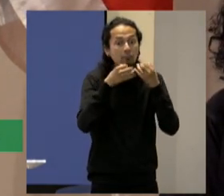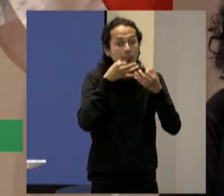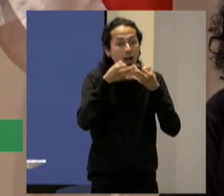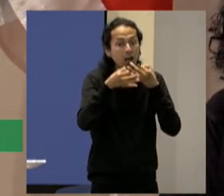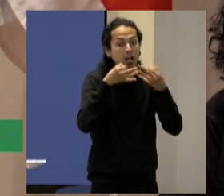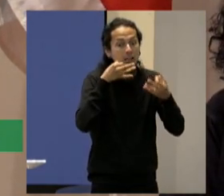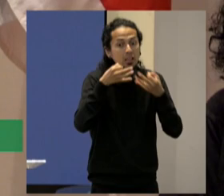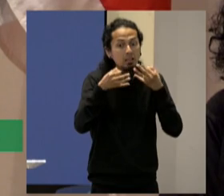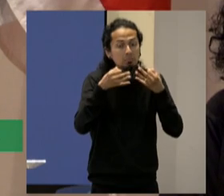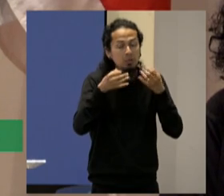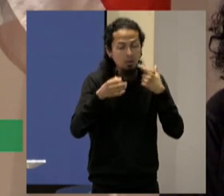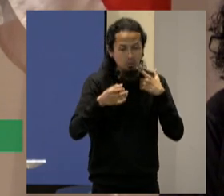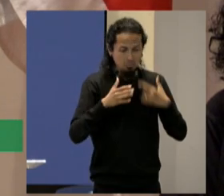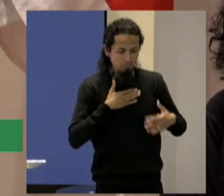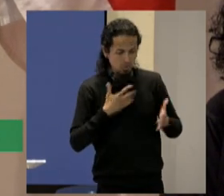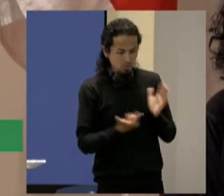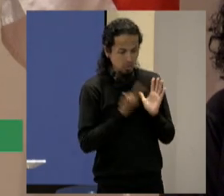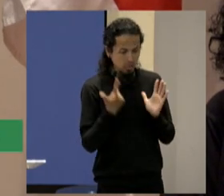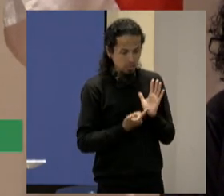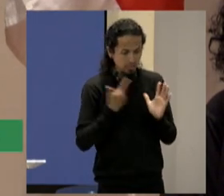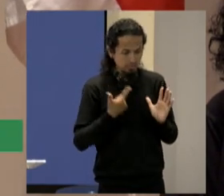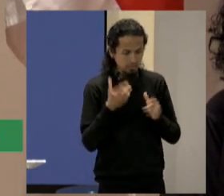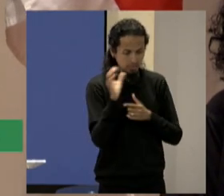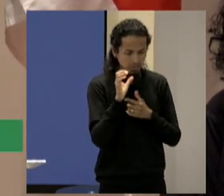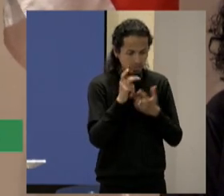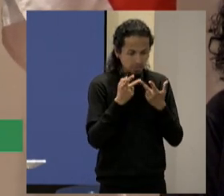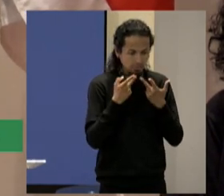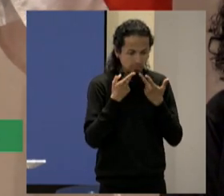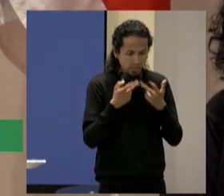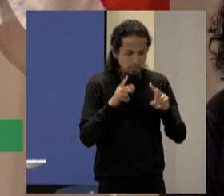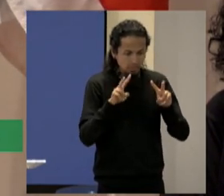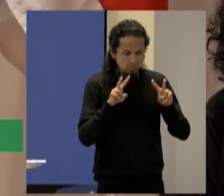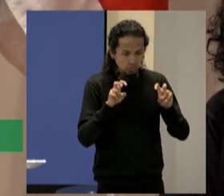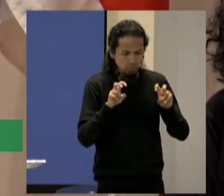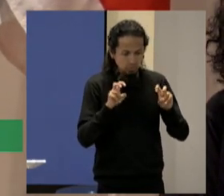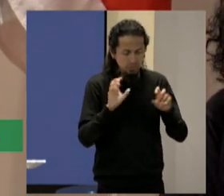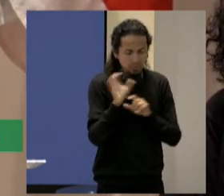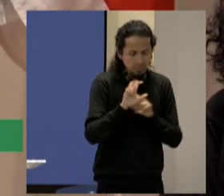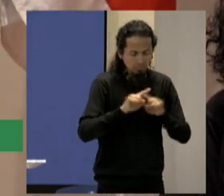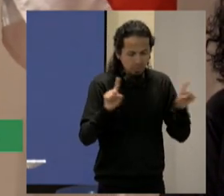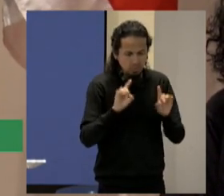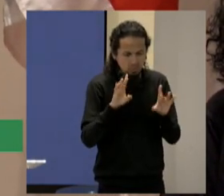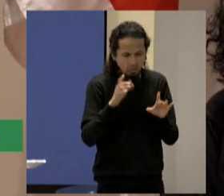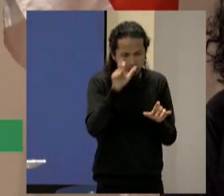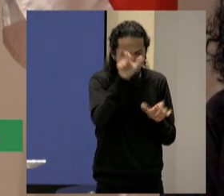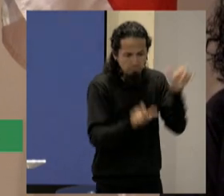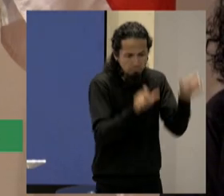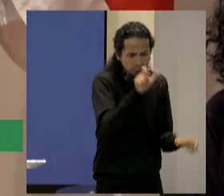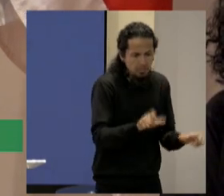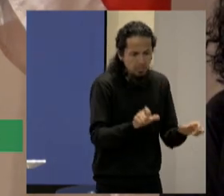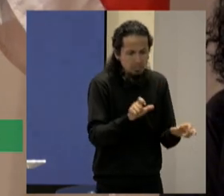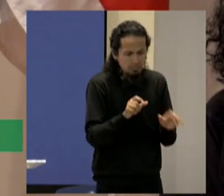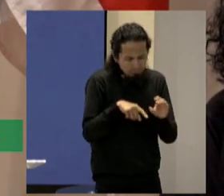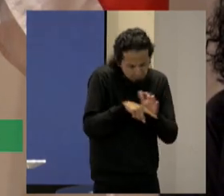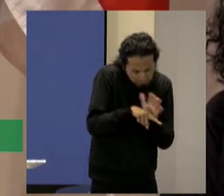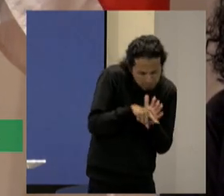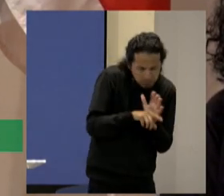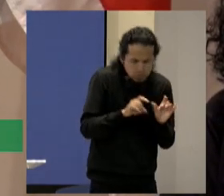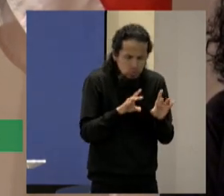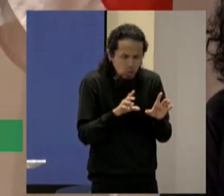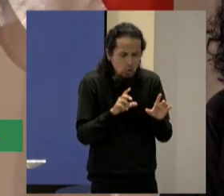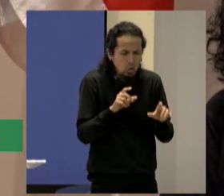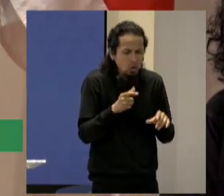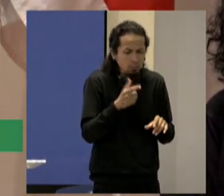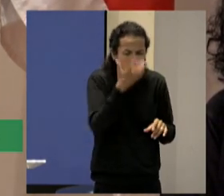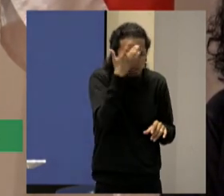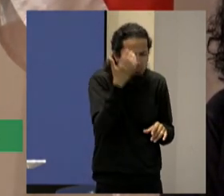então essa visão eurocêntrica. Então, como é que eu posso romper com isso? Então, eu tenho que trazer pensar um planejamento em que eu